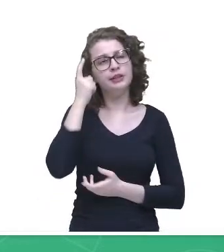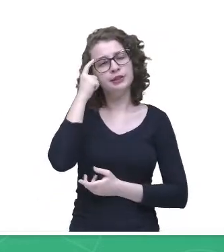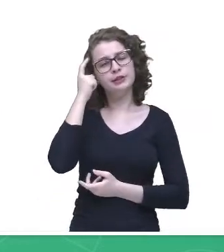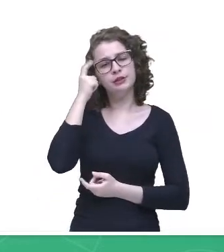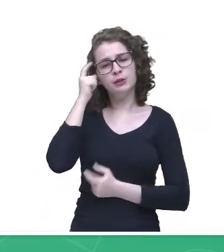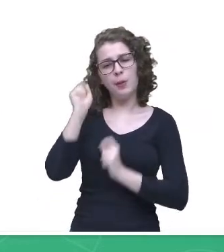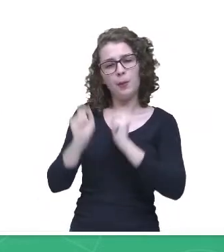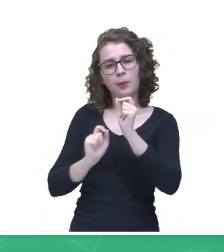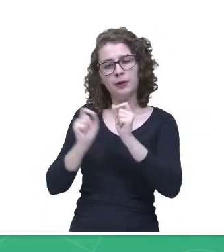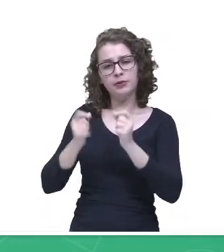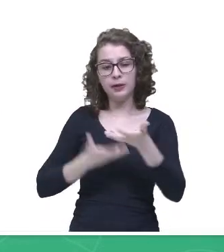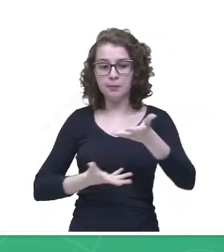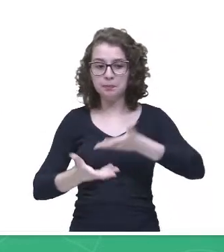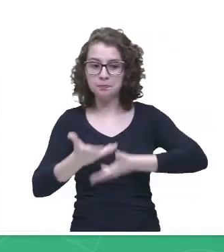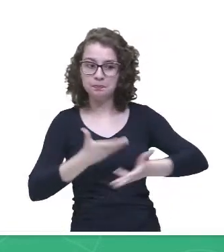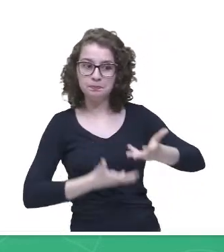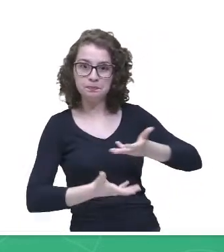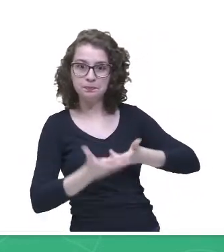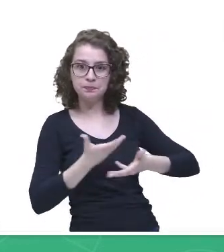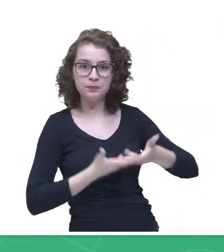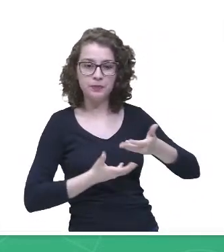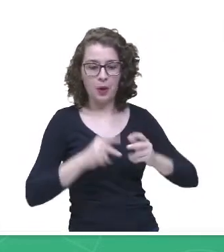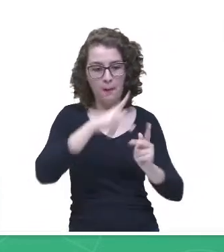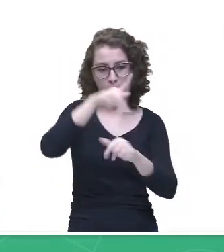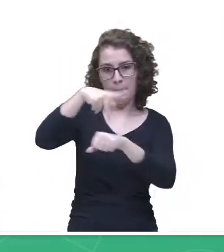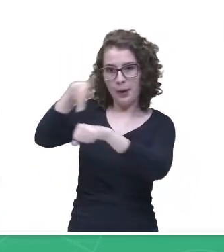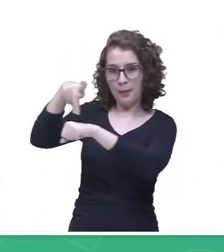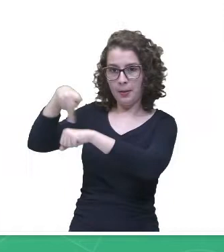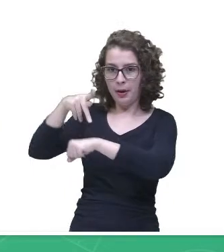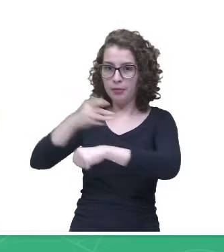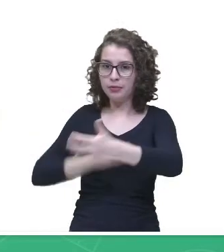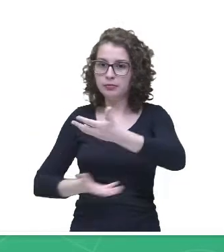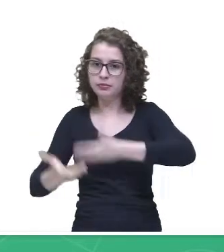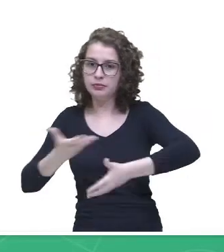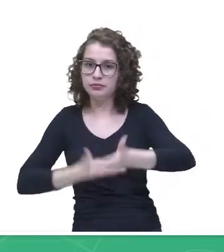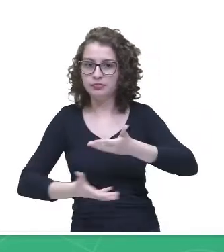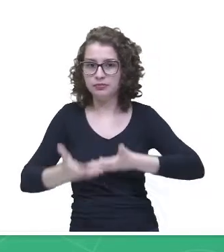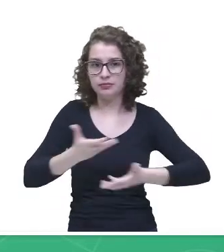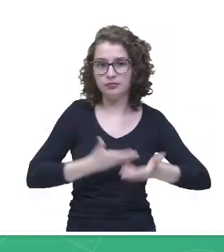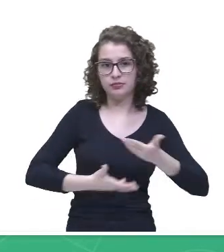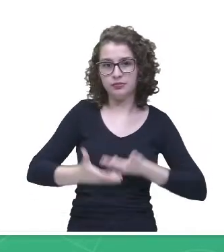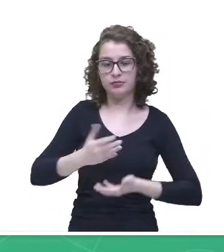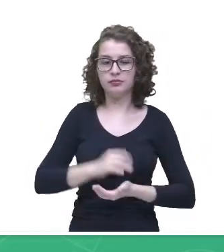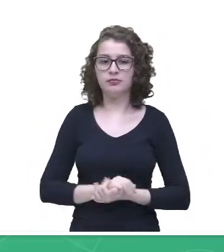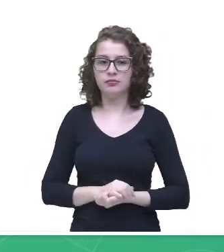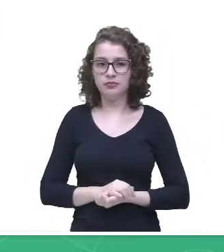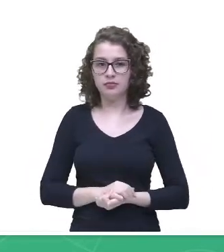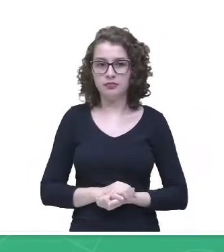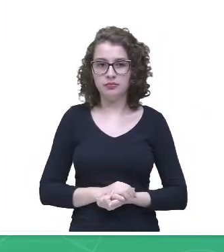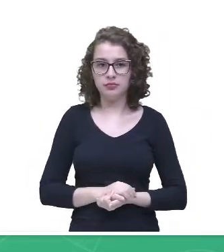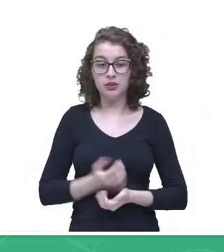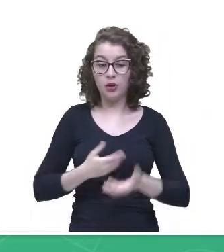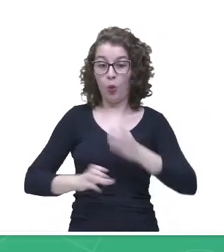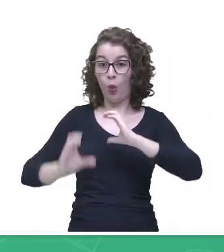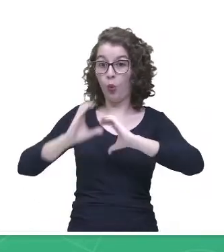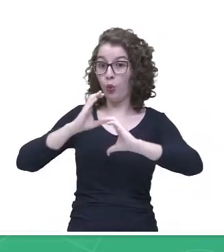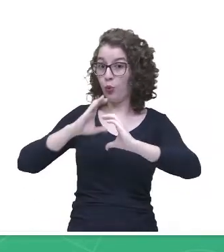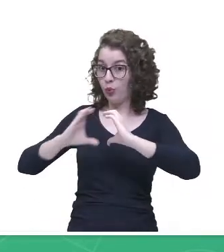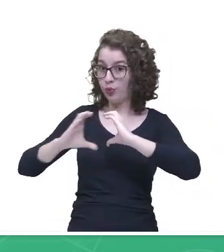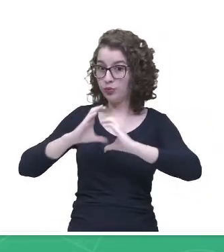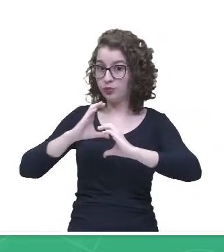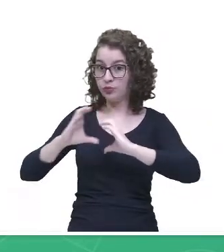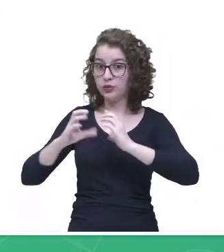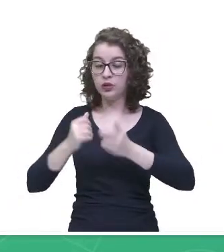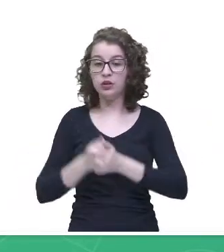da interação entre os países. Essa interação que ocorre por meio das comunicações e